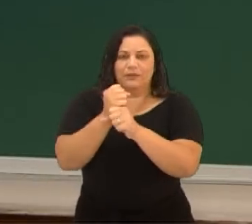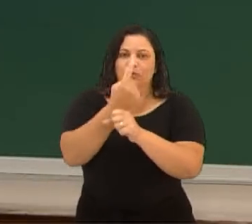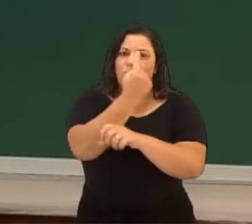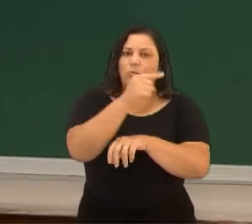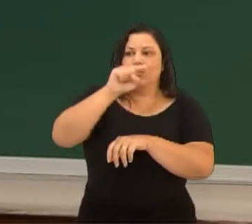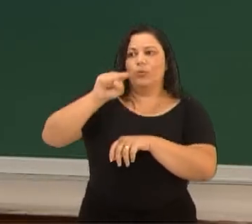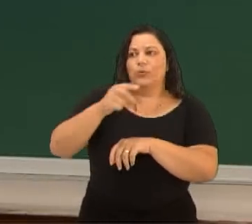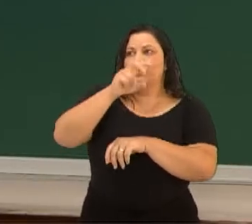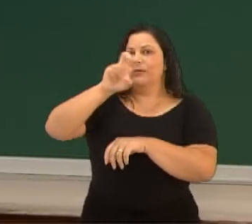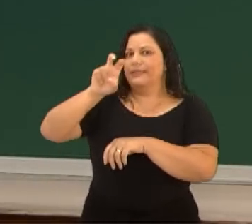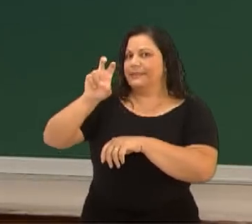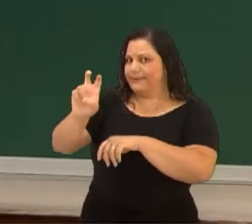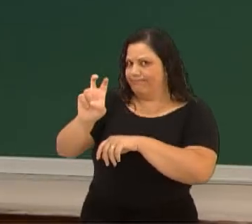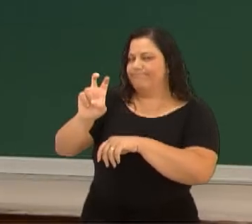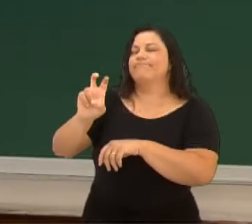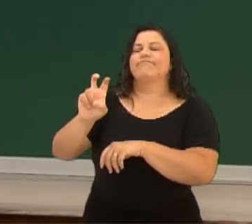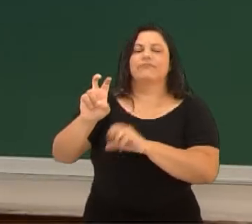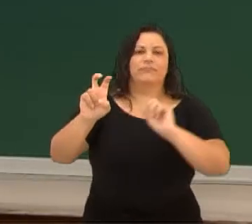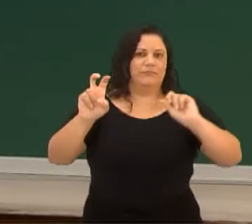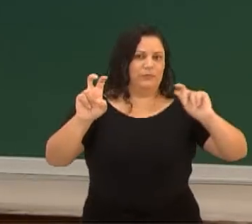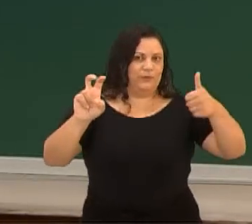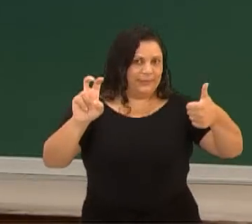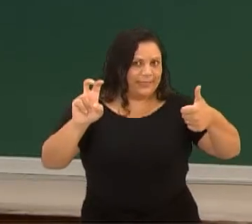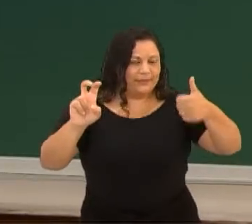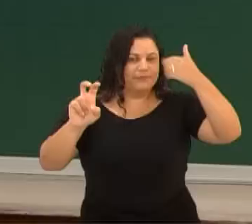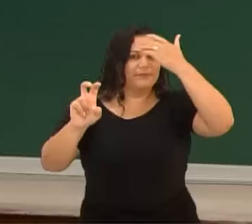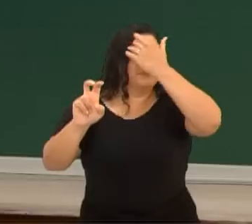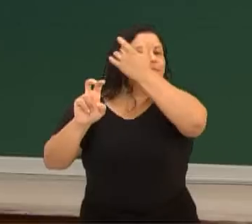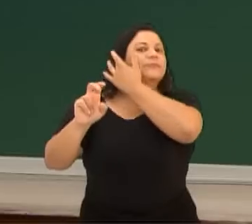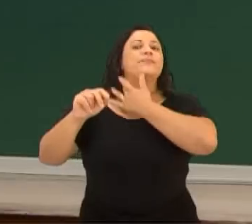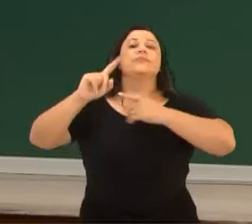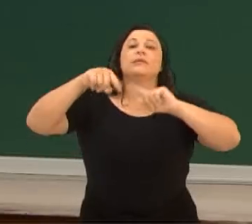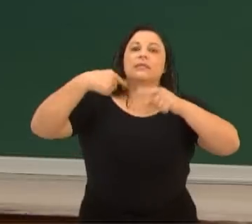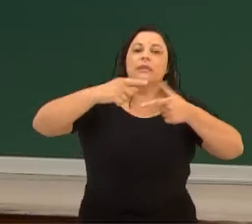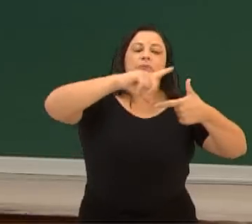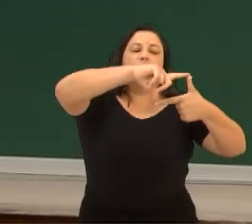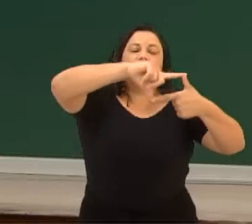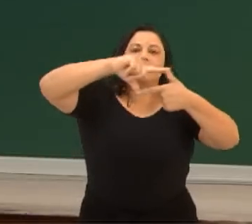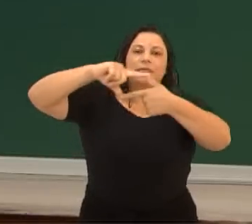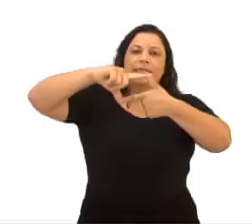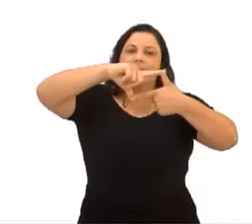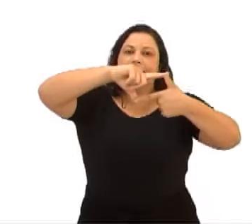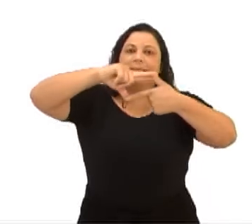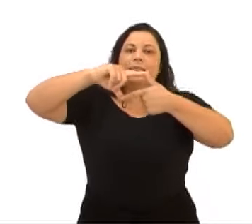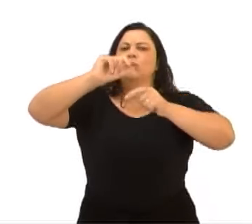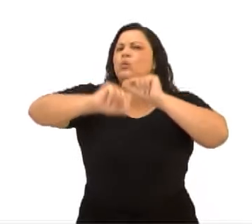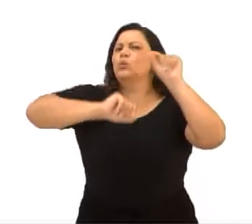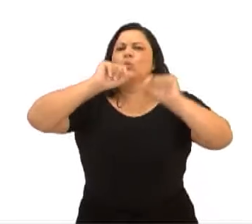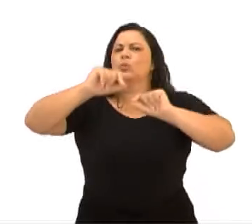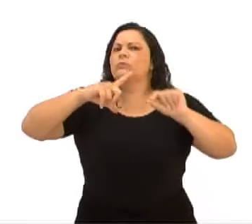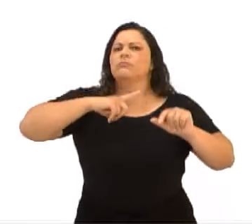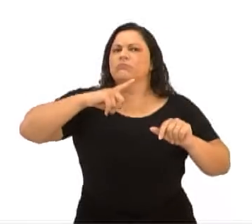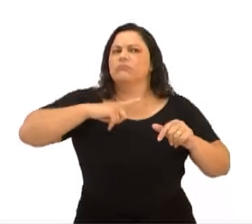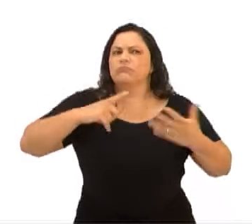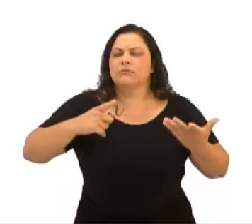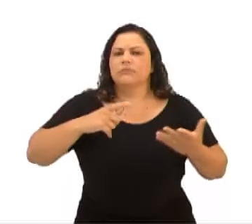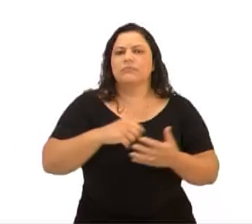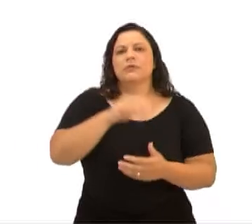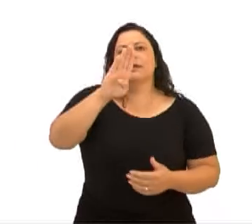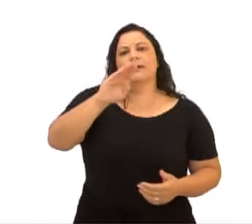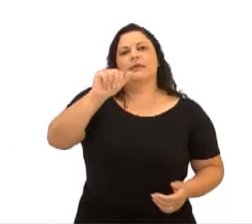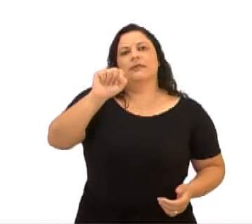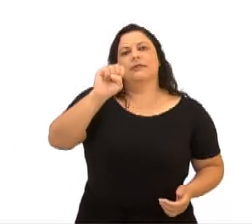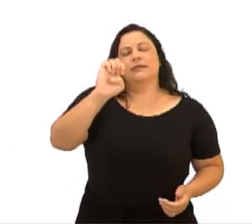não 1,50. Jogando na fórmula do retângulo, o que a gente tem lá? Ó? Nós temos a base vezes a altura.